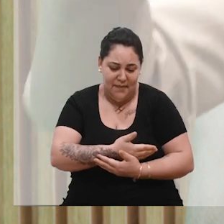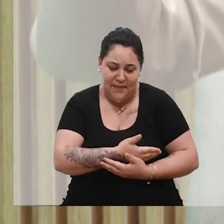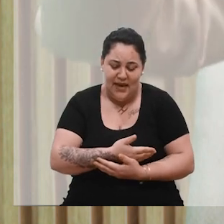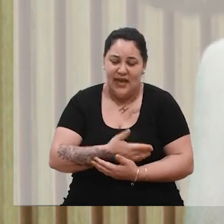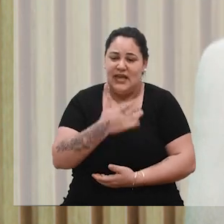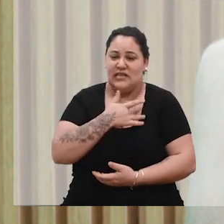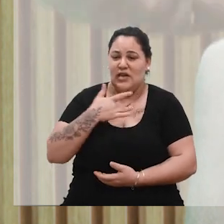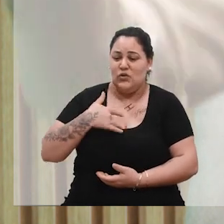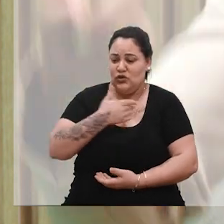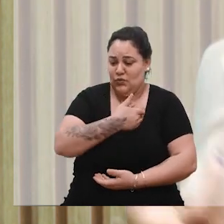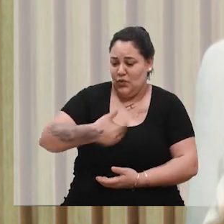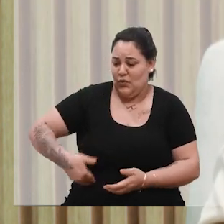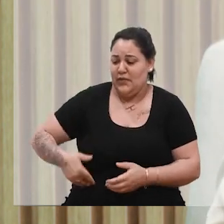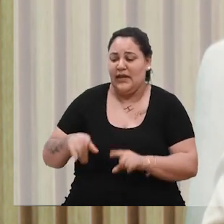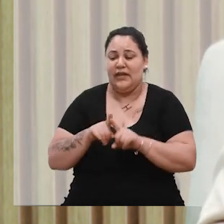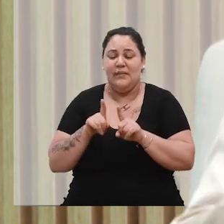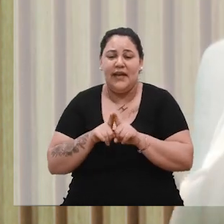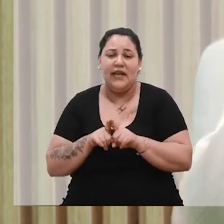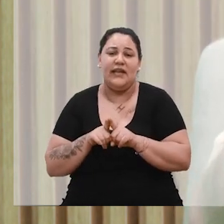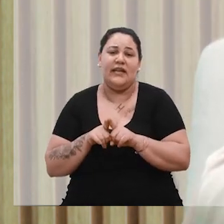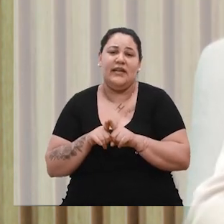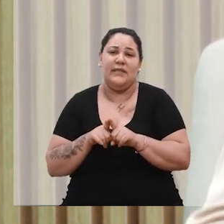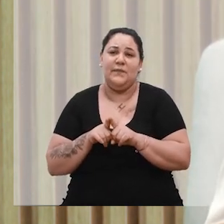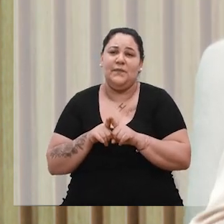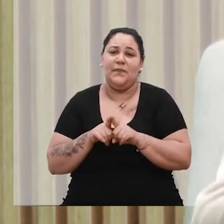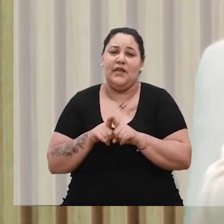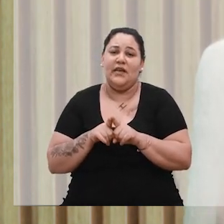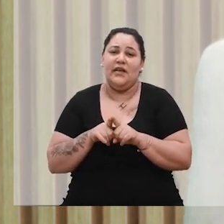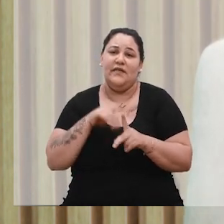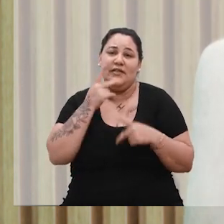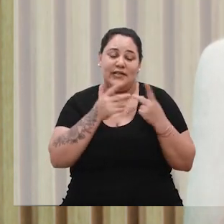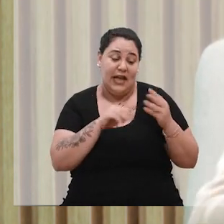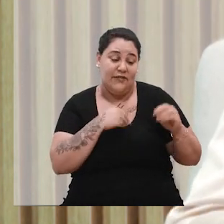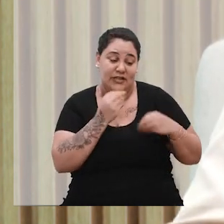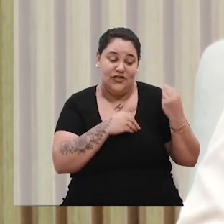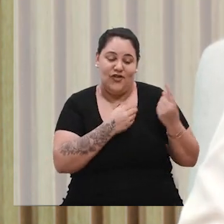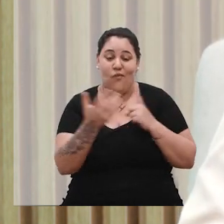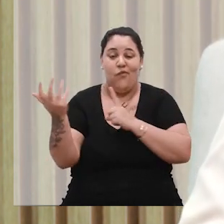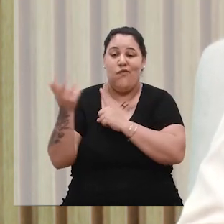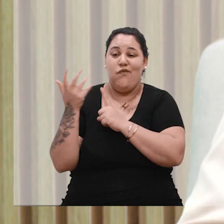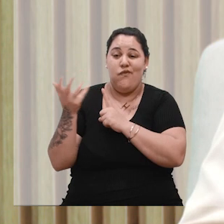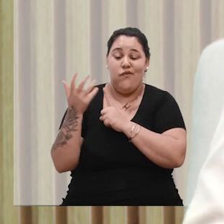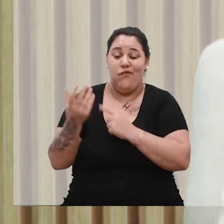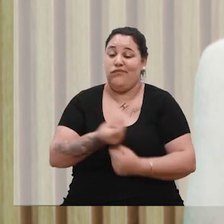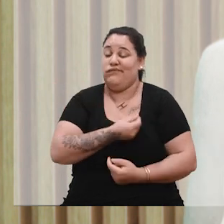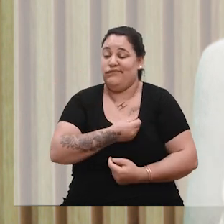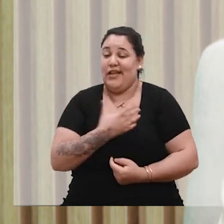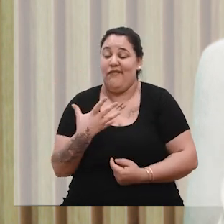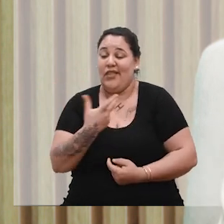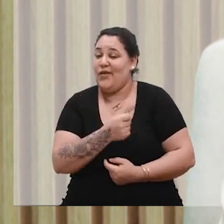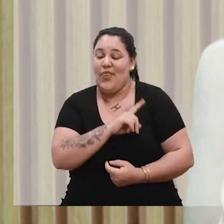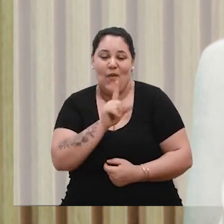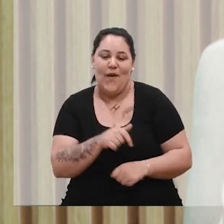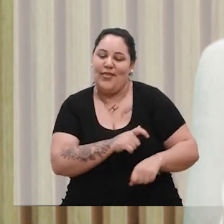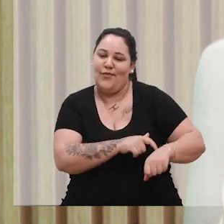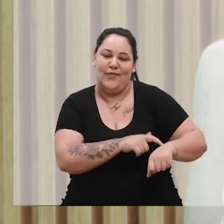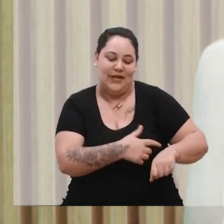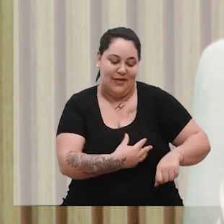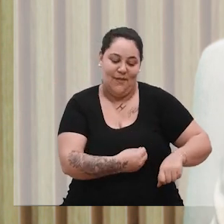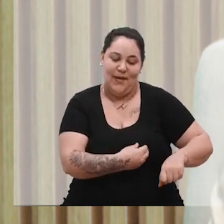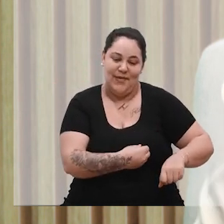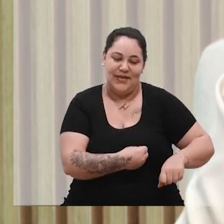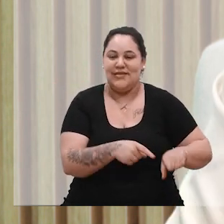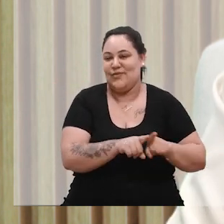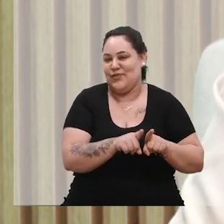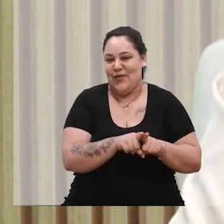de saúde pública, porque é lá adiante também, né? O que a gente vai sentir os reflexos da vida inteira. Não é naquele momento da amamentação